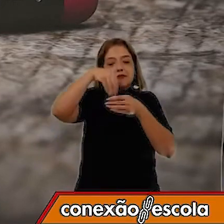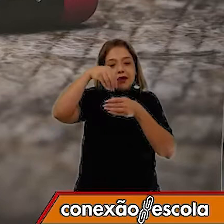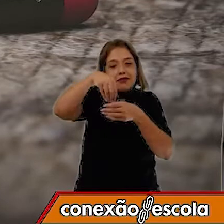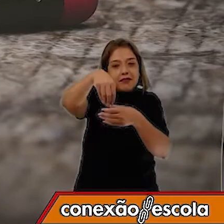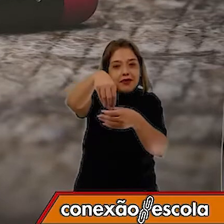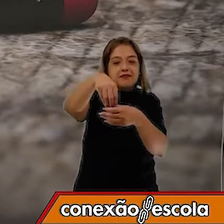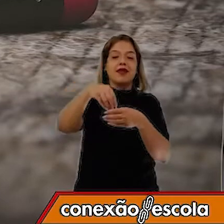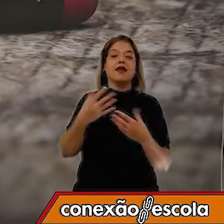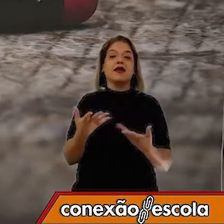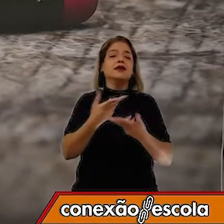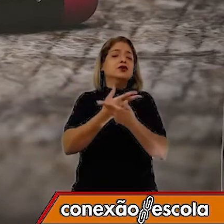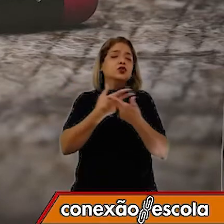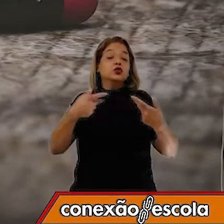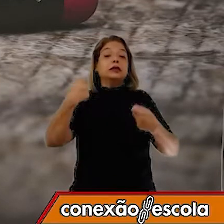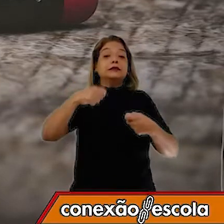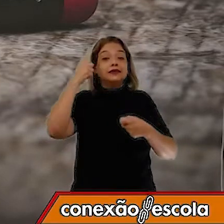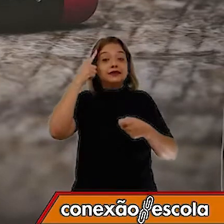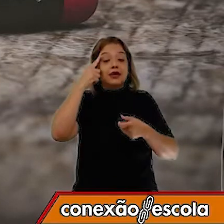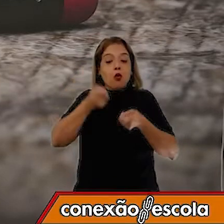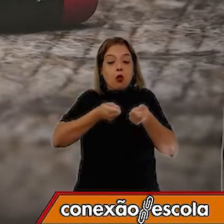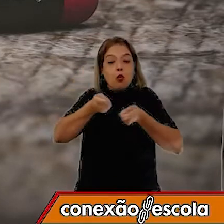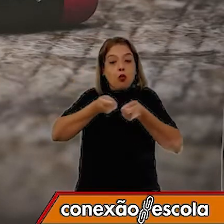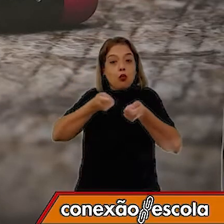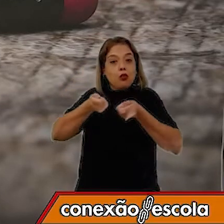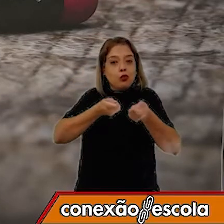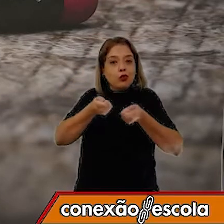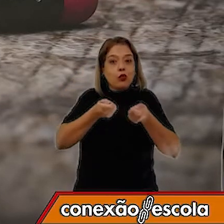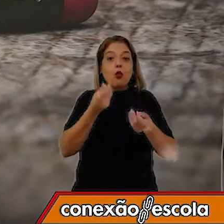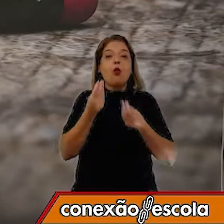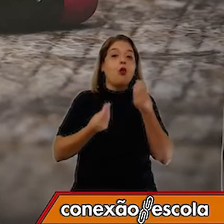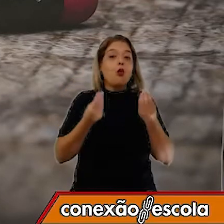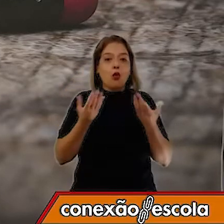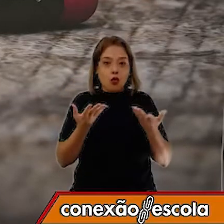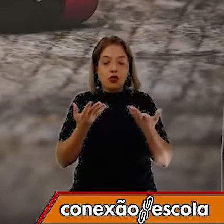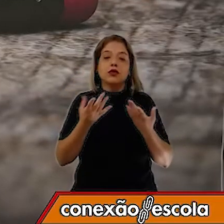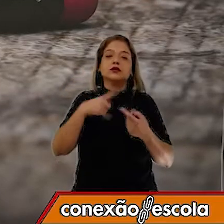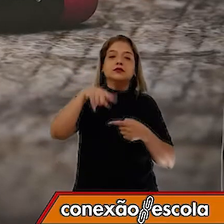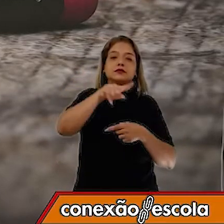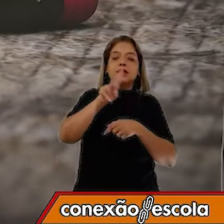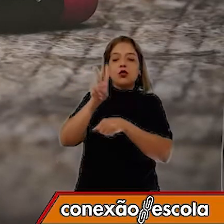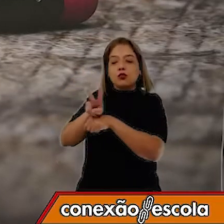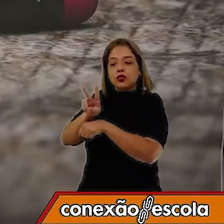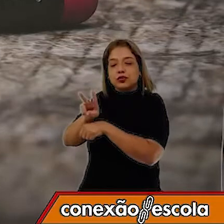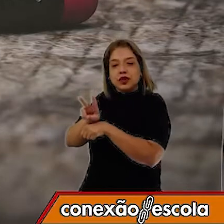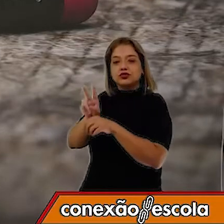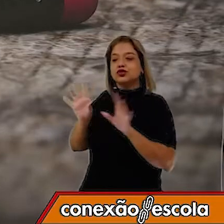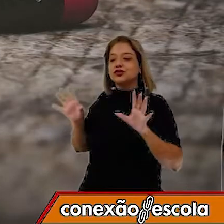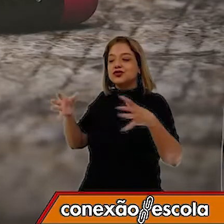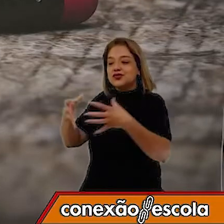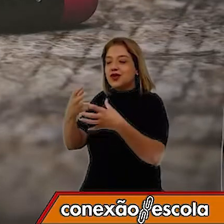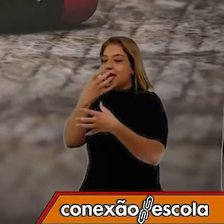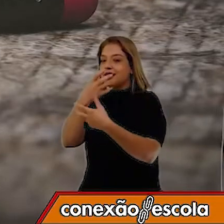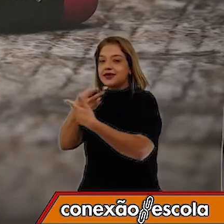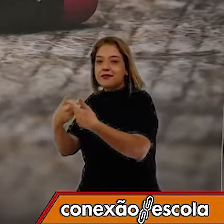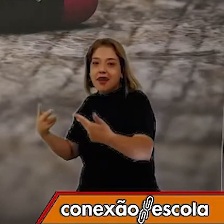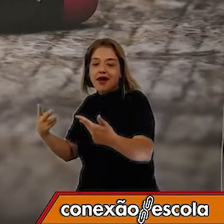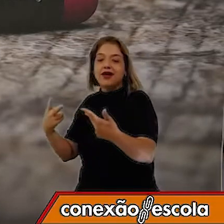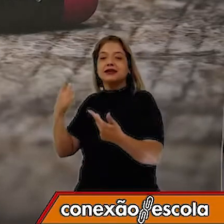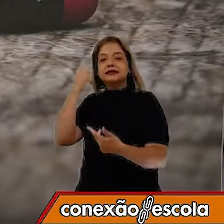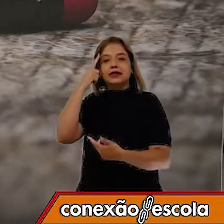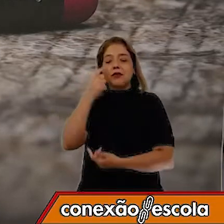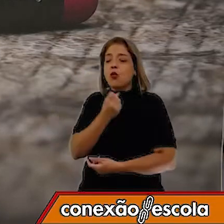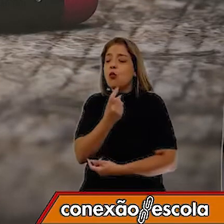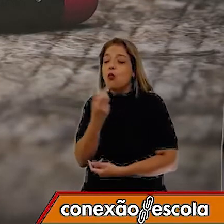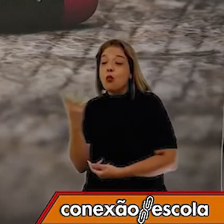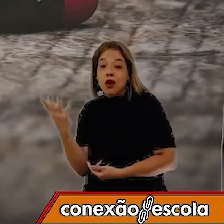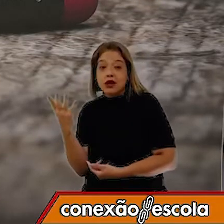eles tinham que ter um controle. Então, para proteger o rebanho, para saber a quantidade de